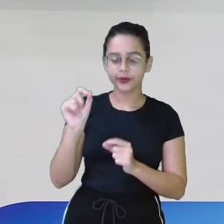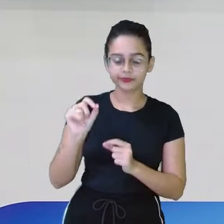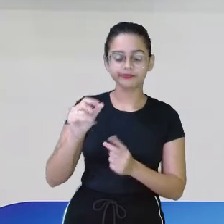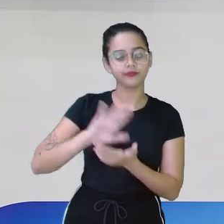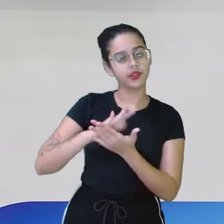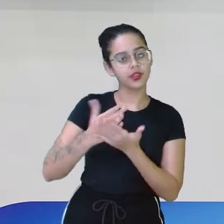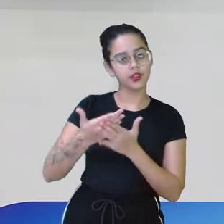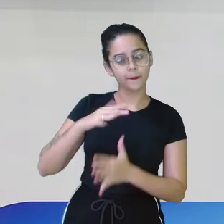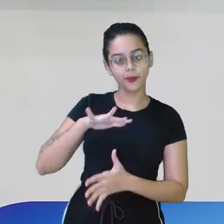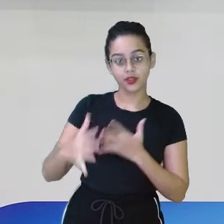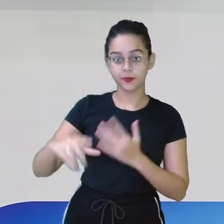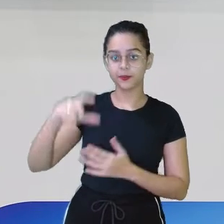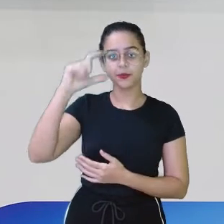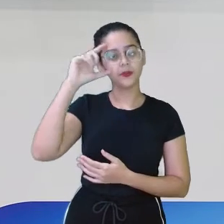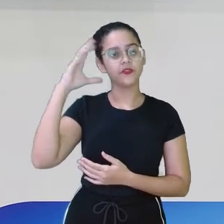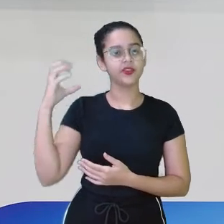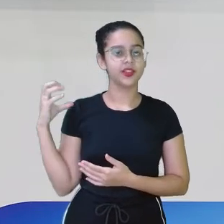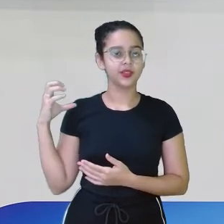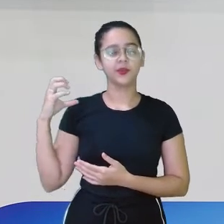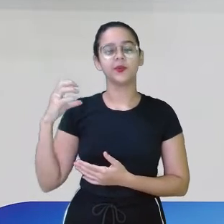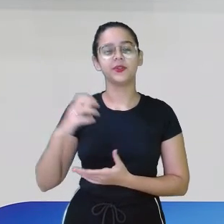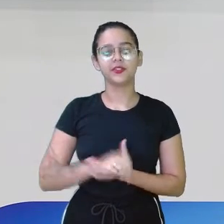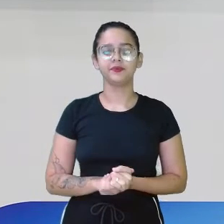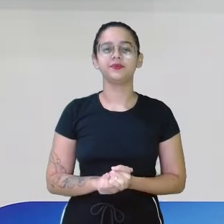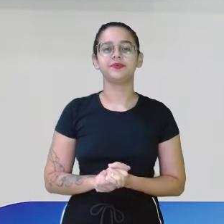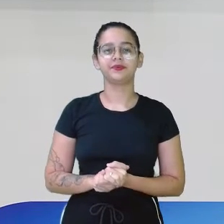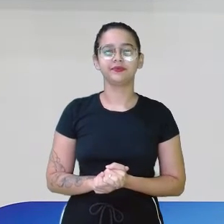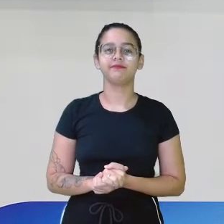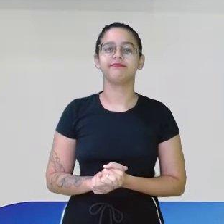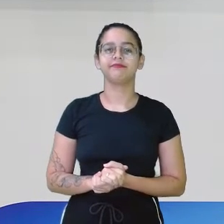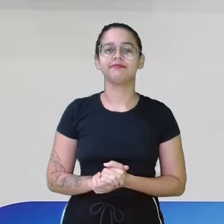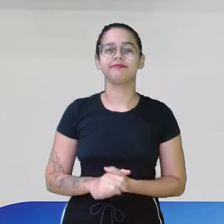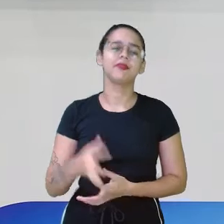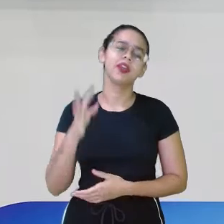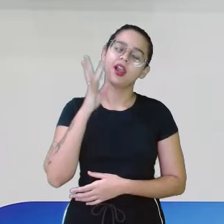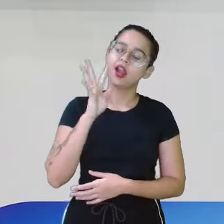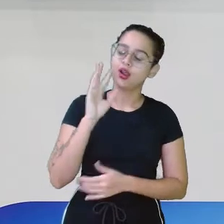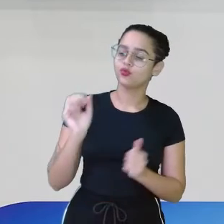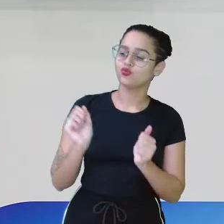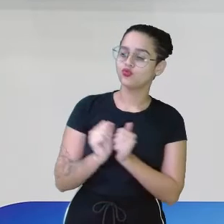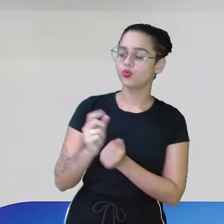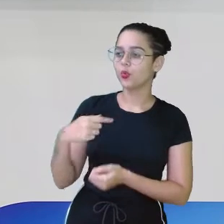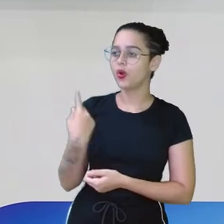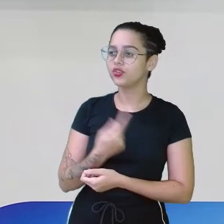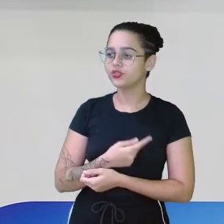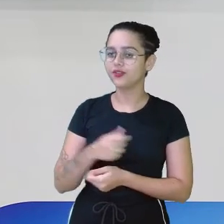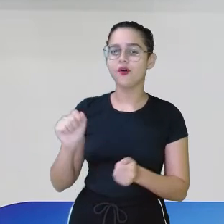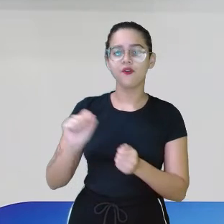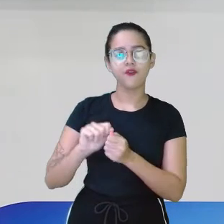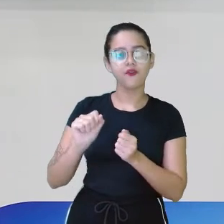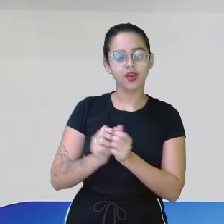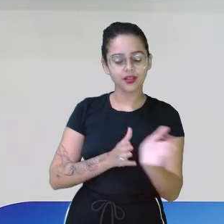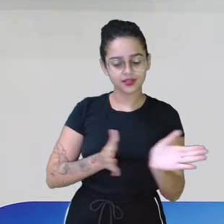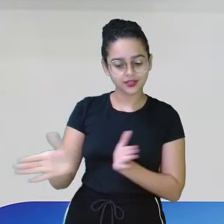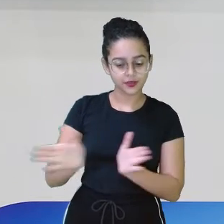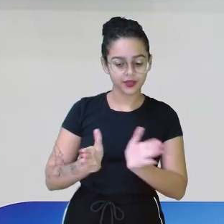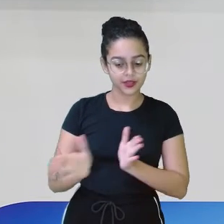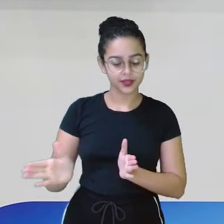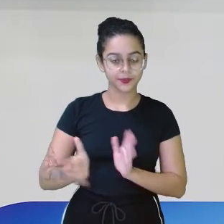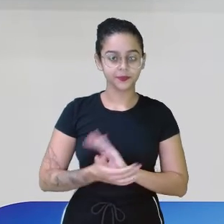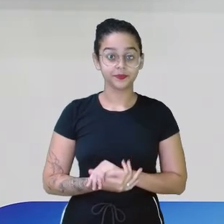nossa intérprete de Libras, Vitória. Vitória, que massa você estar aqui com a gente, né? Fazendo essa acessibilidade